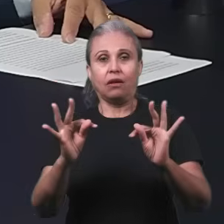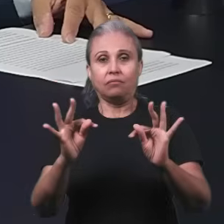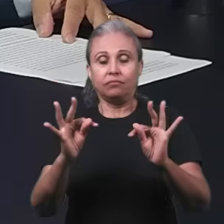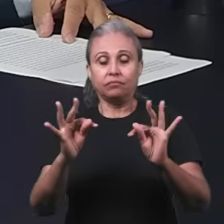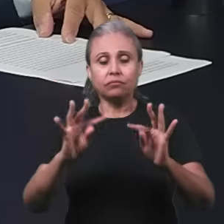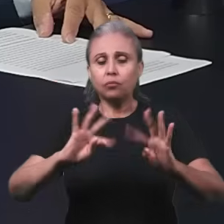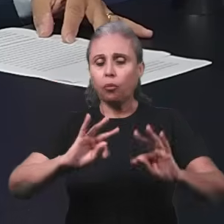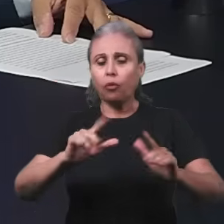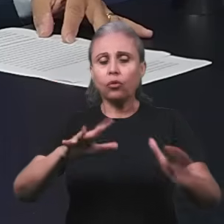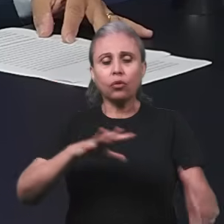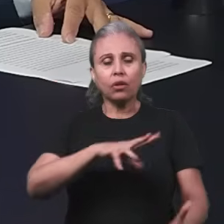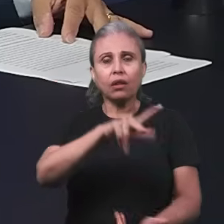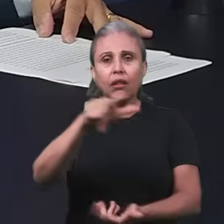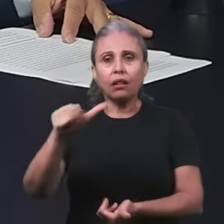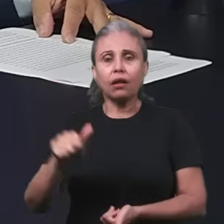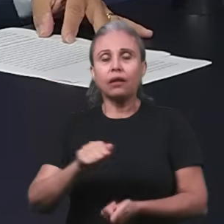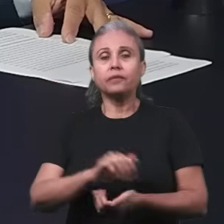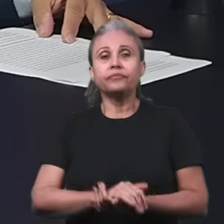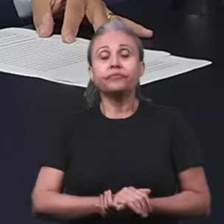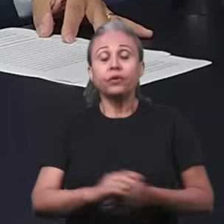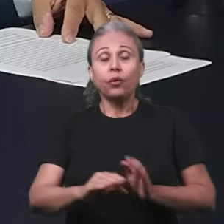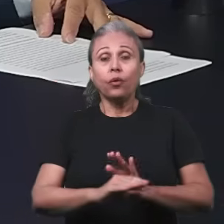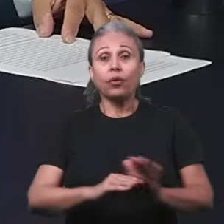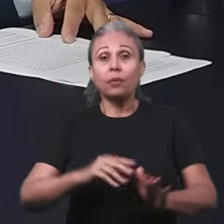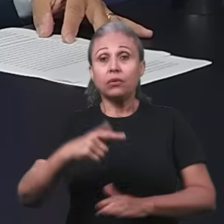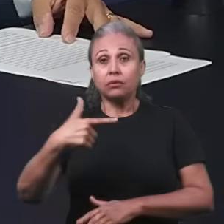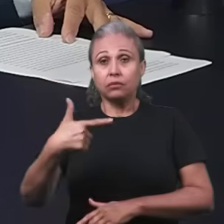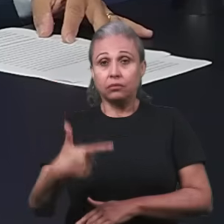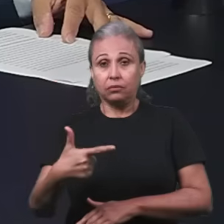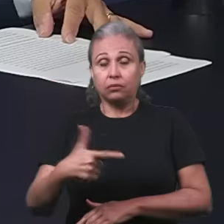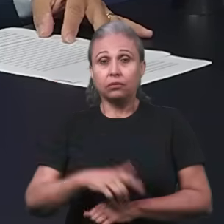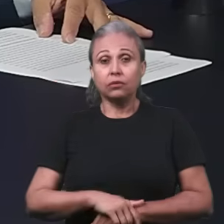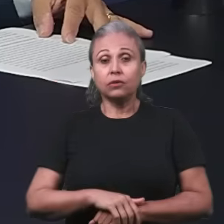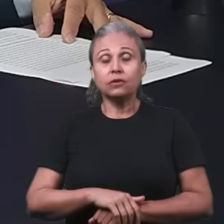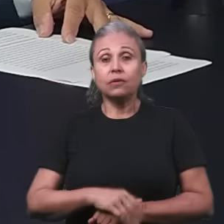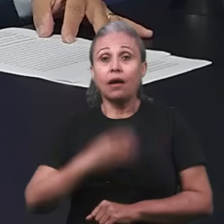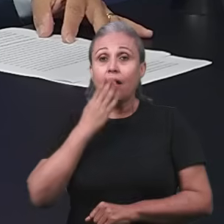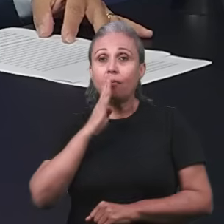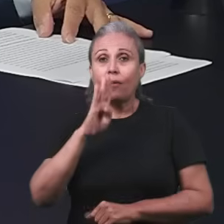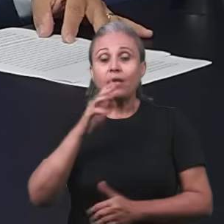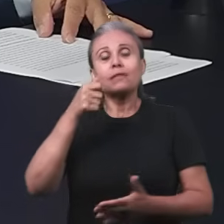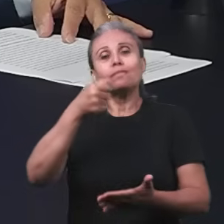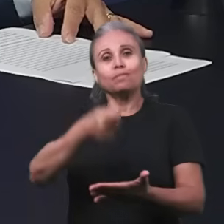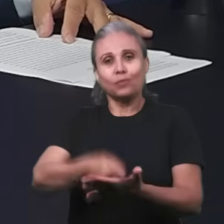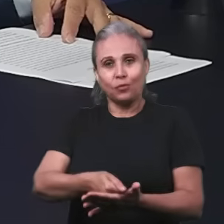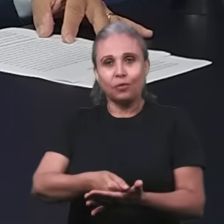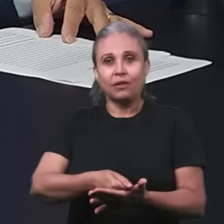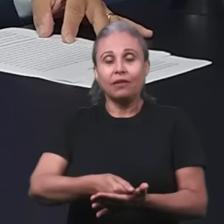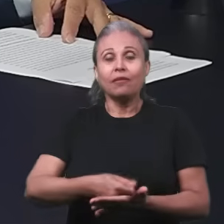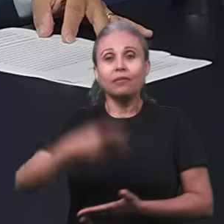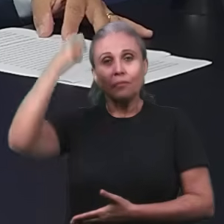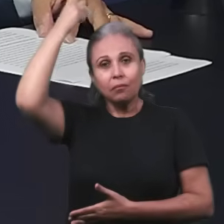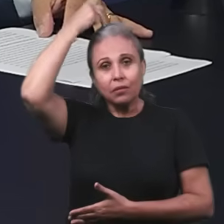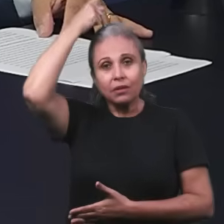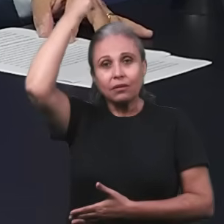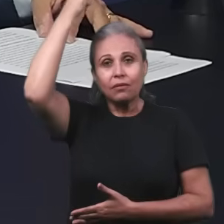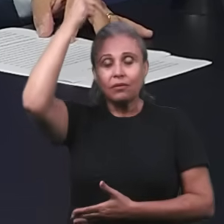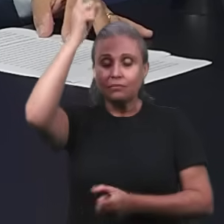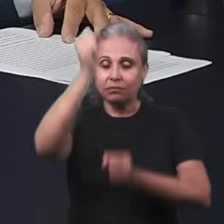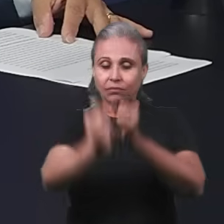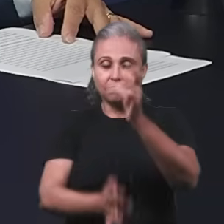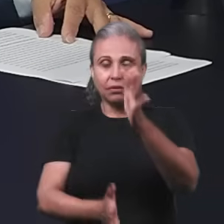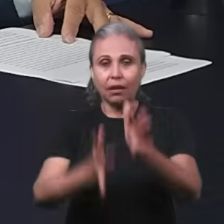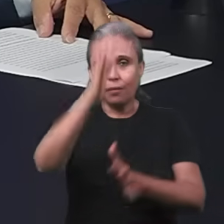terra. No capítulo 2, o cumprimento da promessa. No dia de Pentecostes, Deus derramou o Espírito Santo